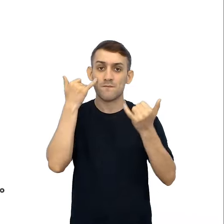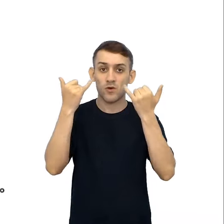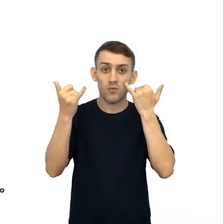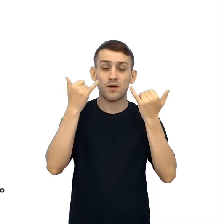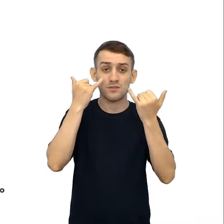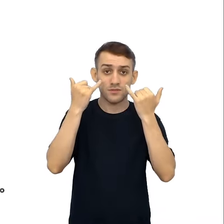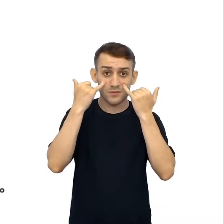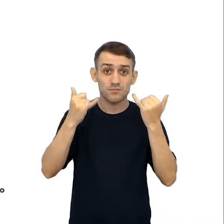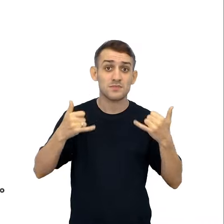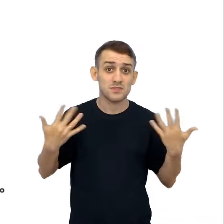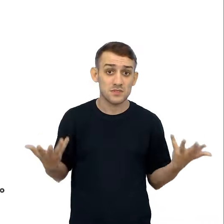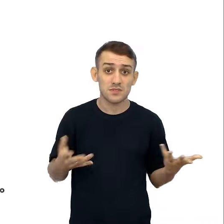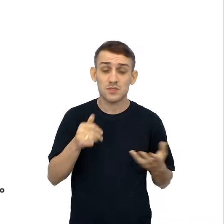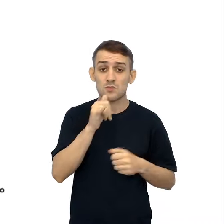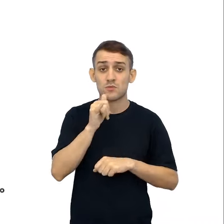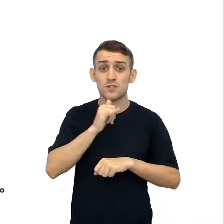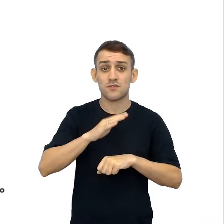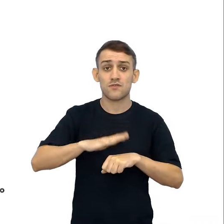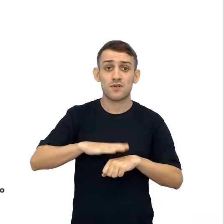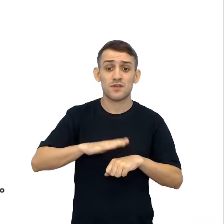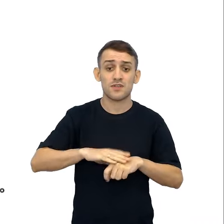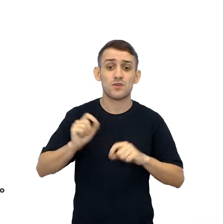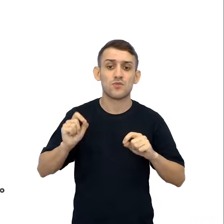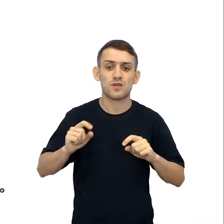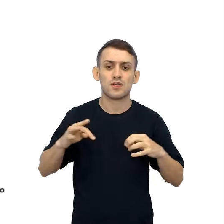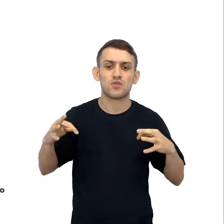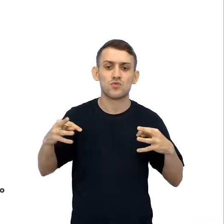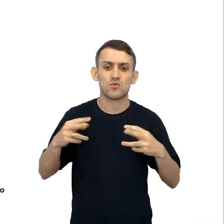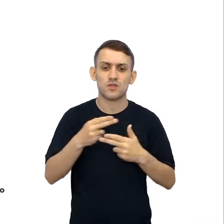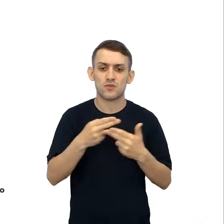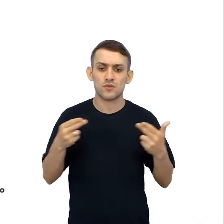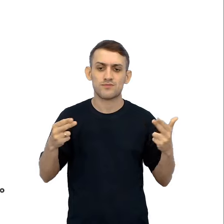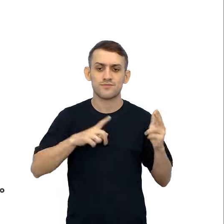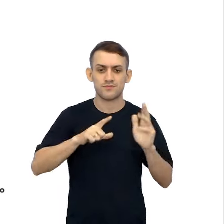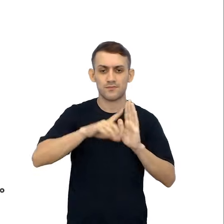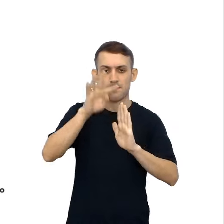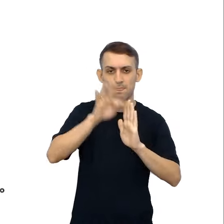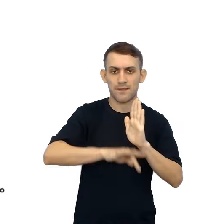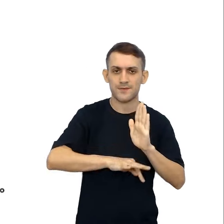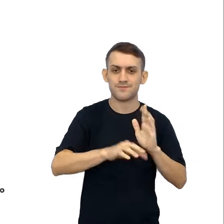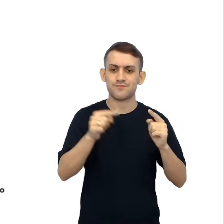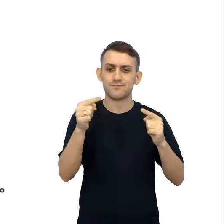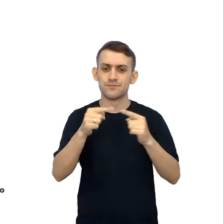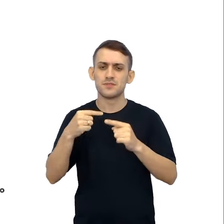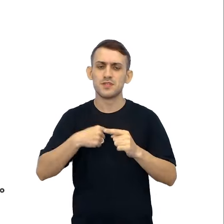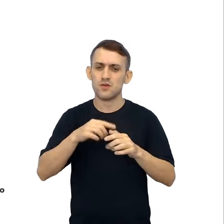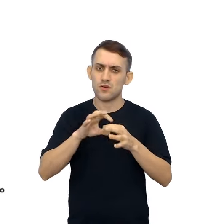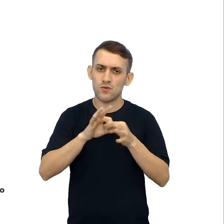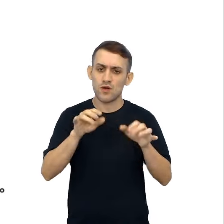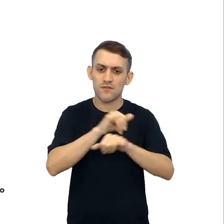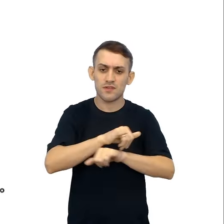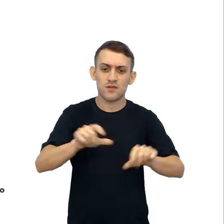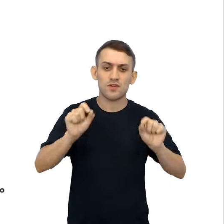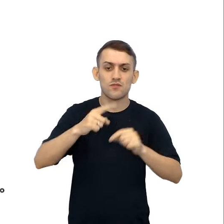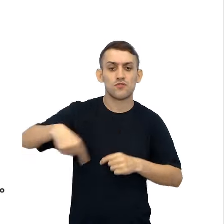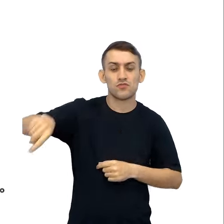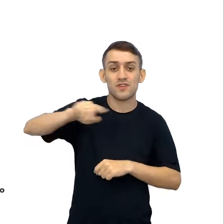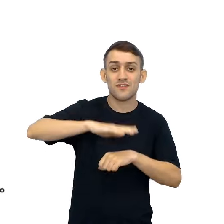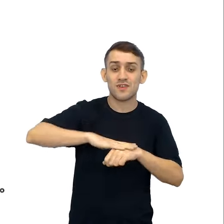né, então, fazer esse agregar, né, aquele texto a isso. Uma coisa que eu deixo forte para vocês: façam com que